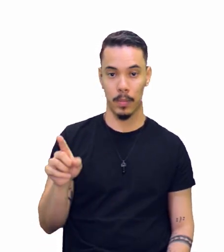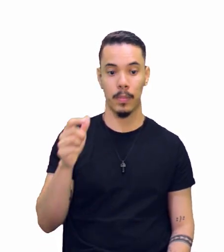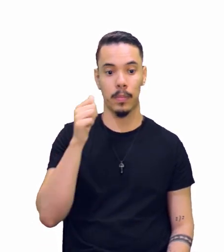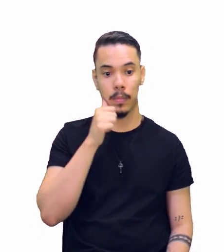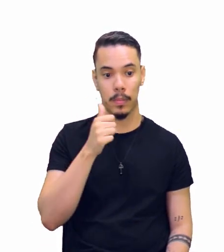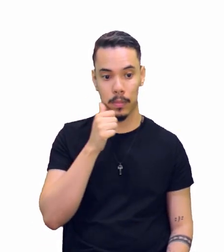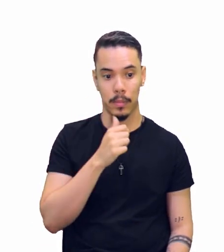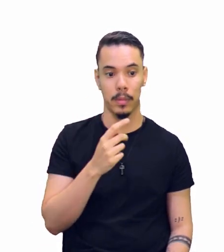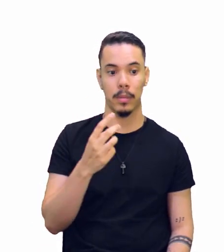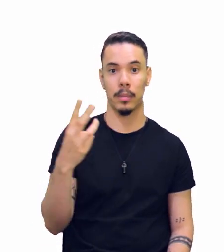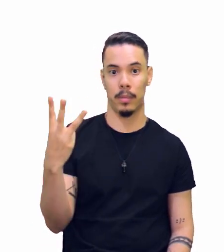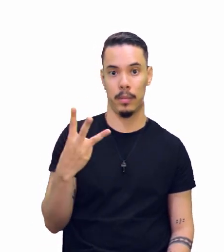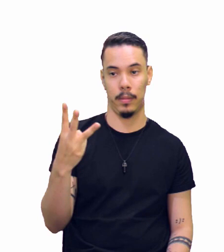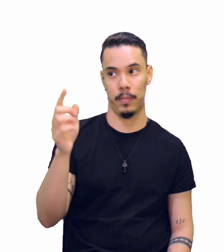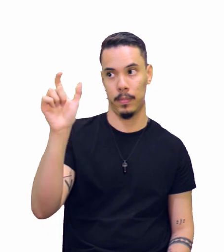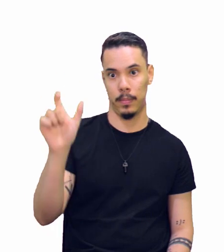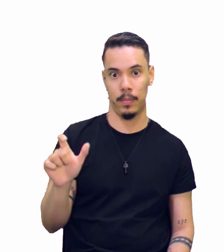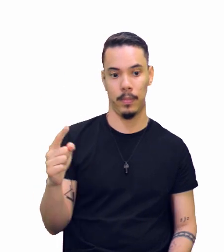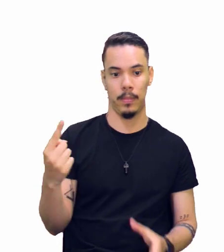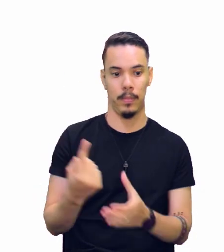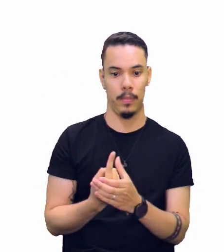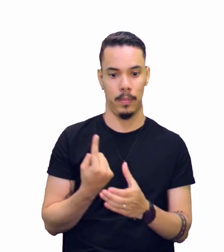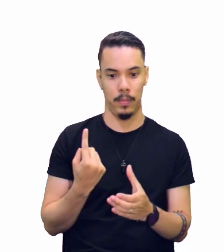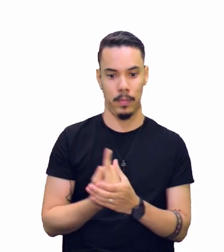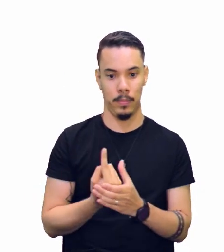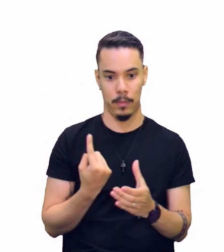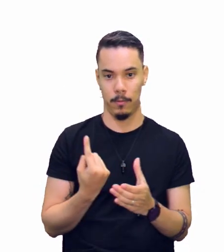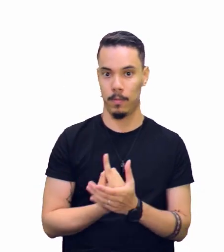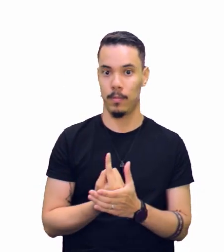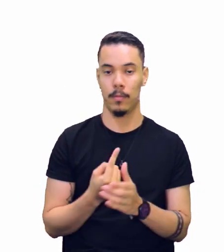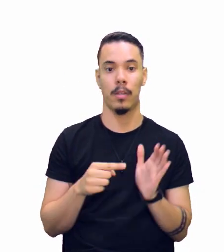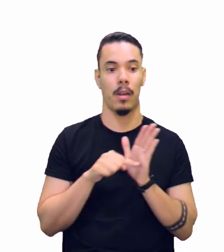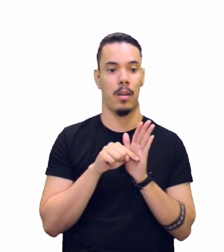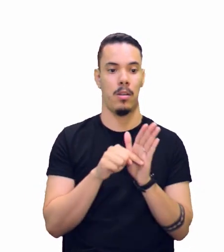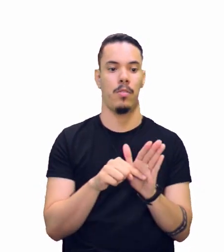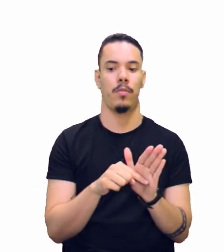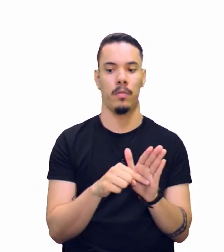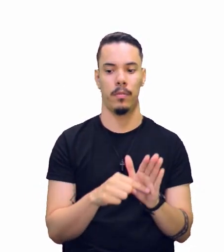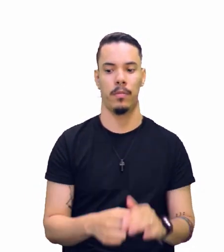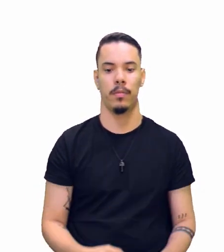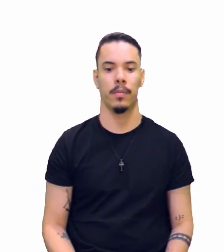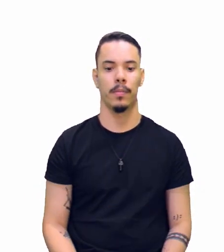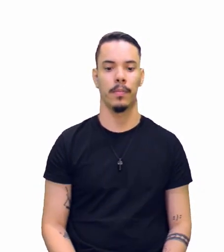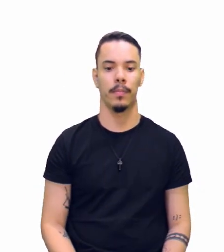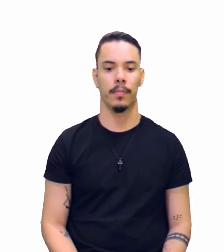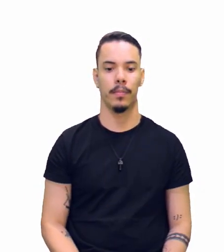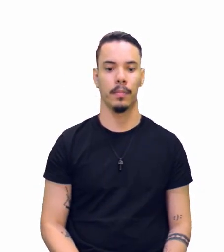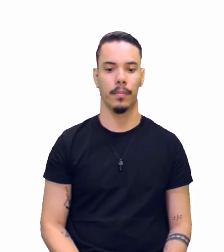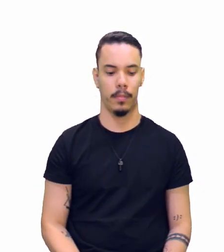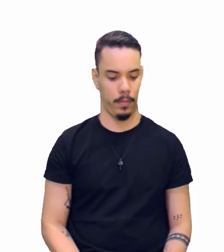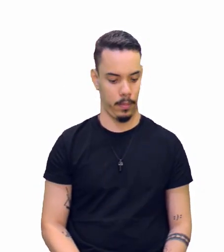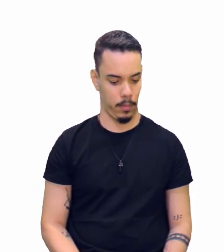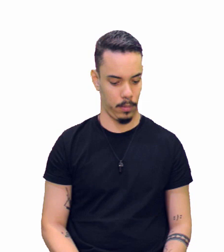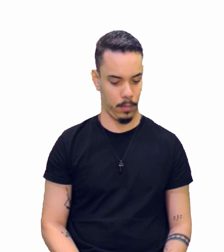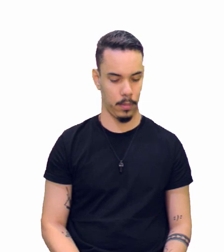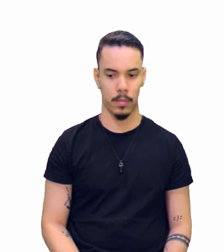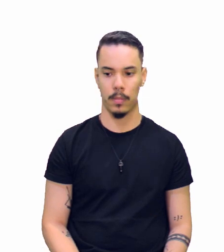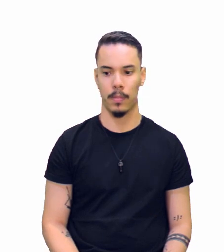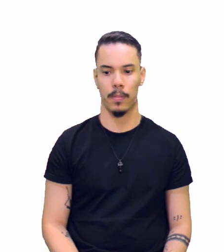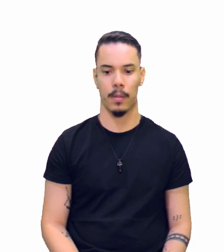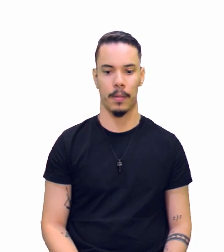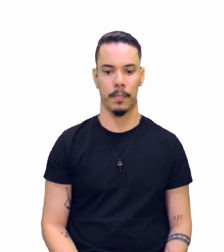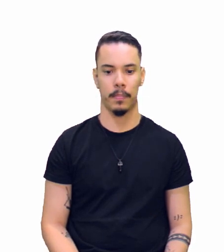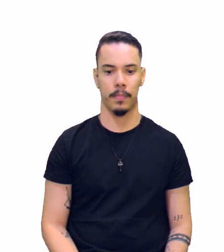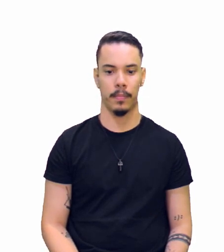com terceira pessoa singular, mas a gente está aqui falando o quê? De negativa. Você vai colocar negativa e o verbo também. O verbo passa para lá da